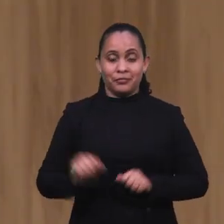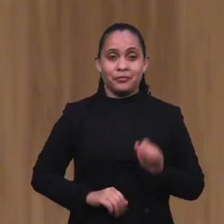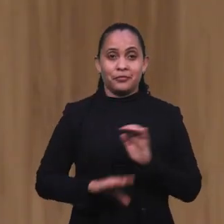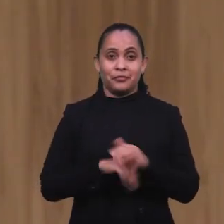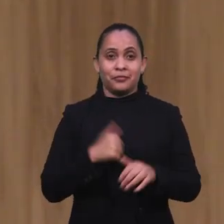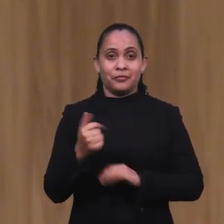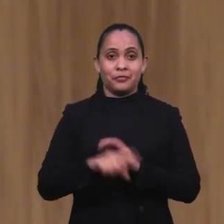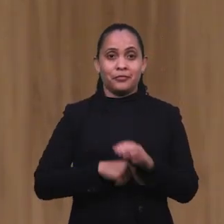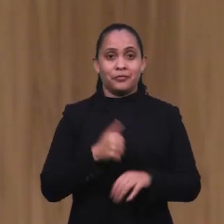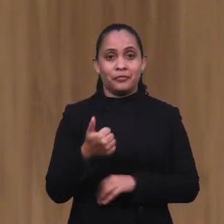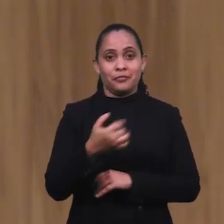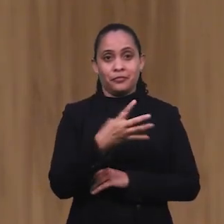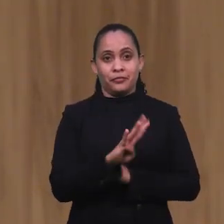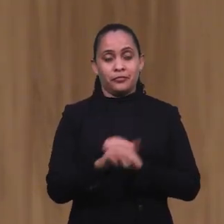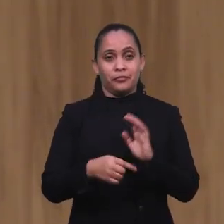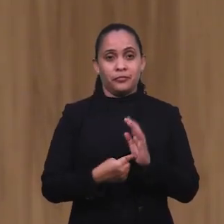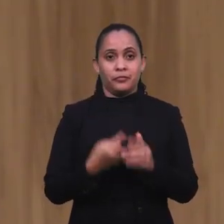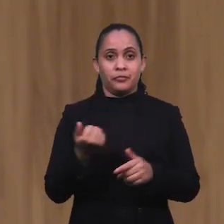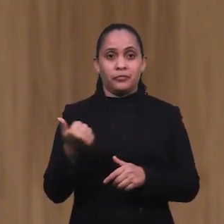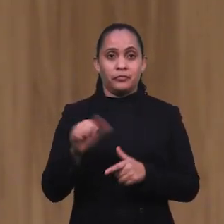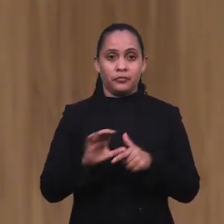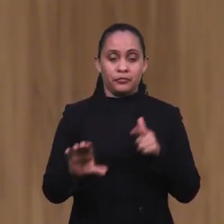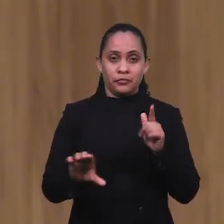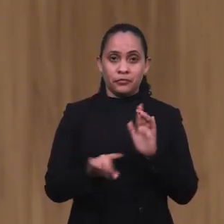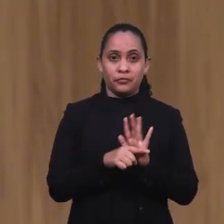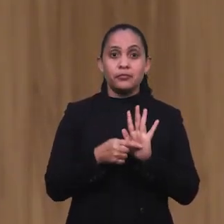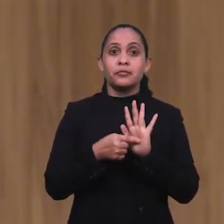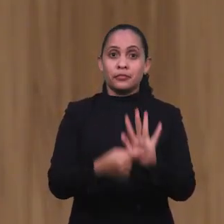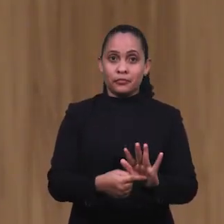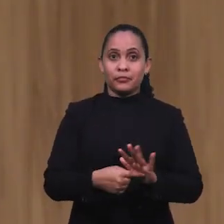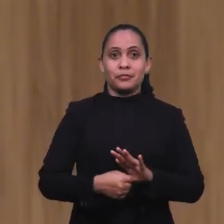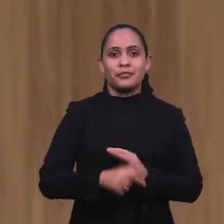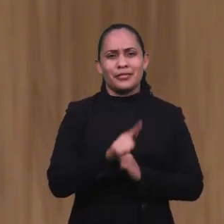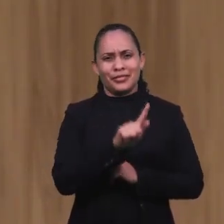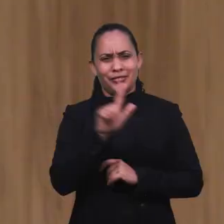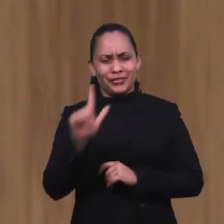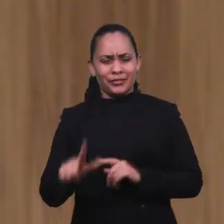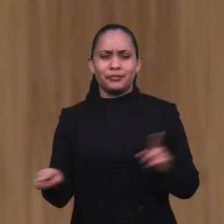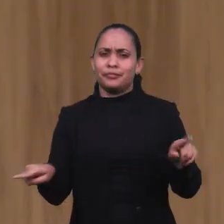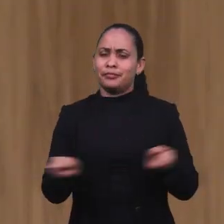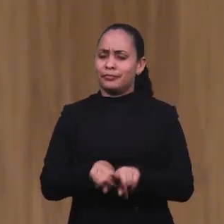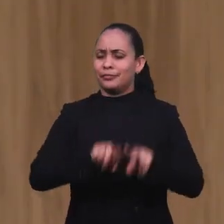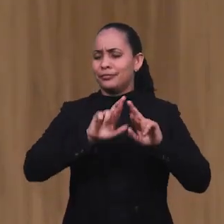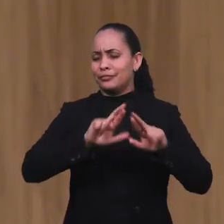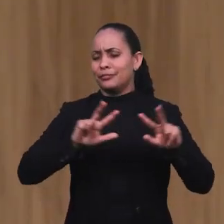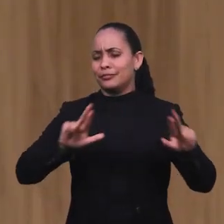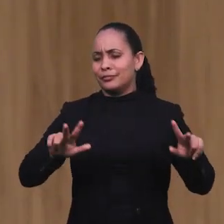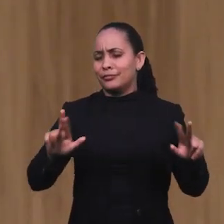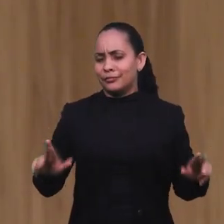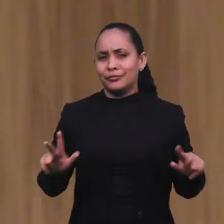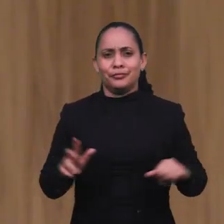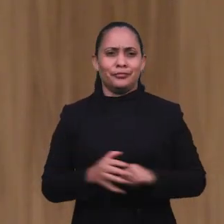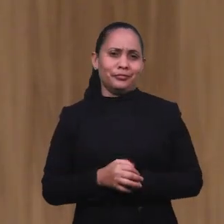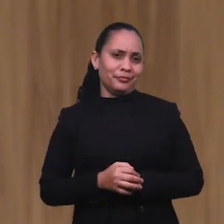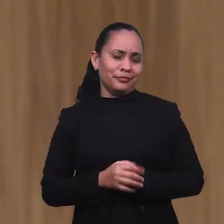Atos 1:14, 1 Coríntios 9:5, Gálatas 1:19. Então, vários versículos falam que Jesus teve irmãos.